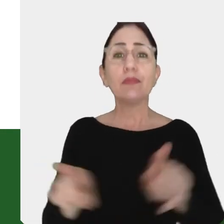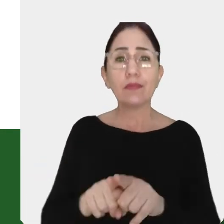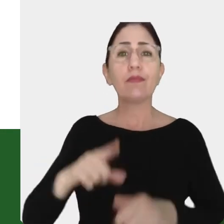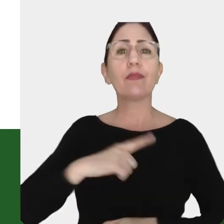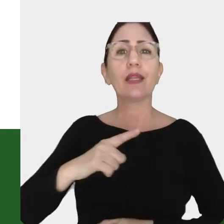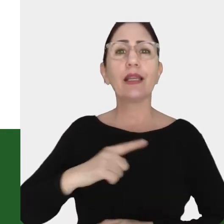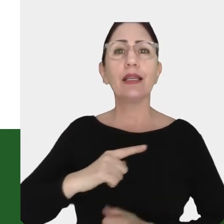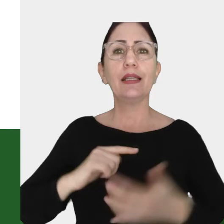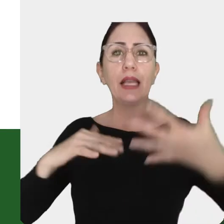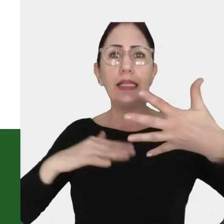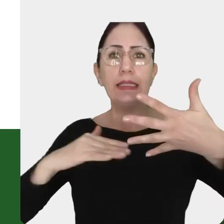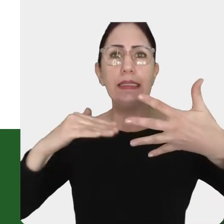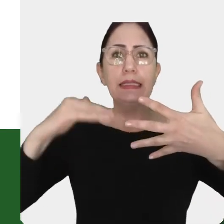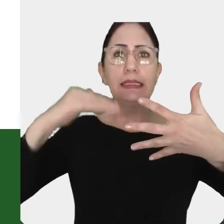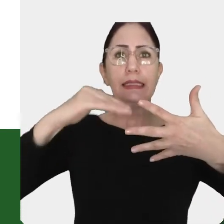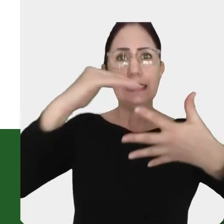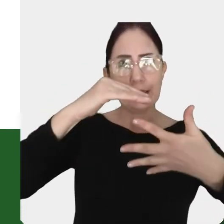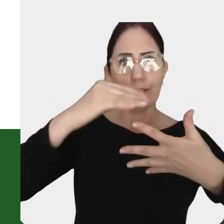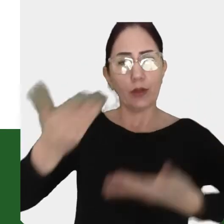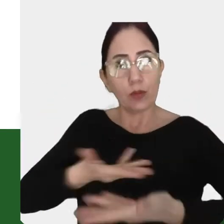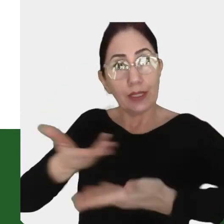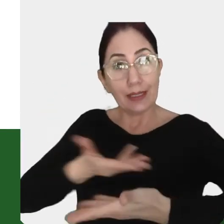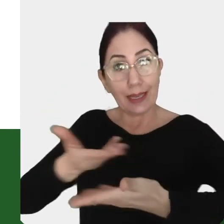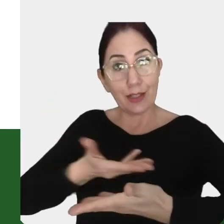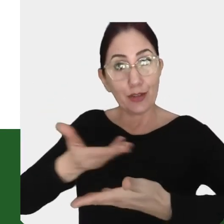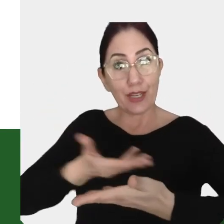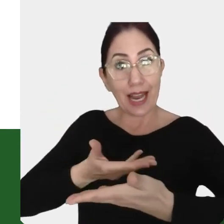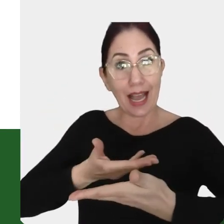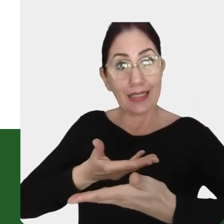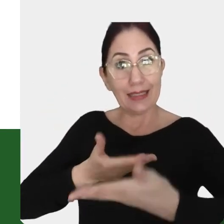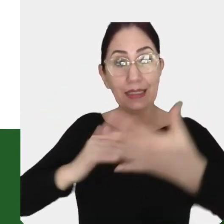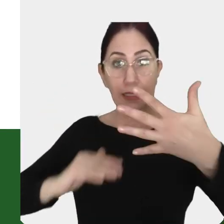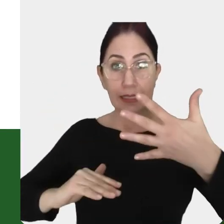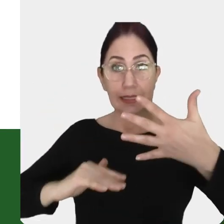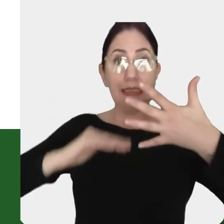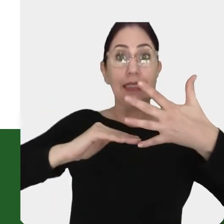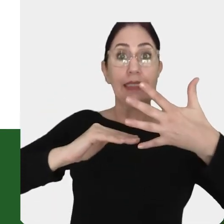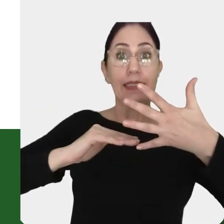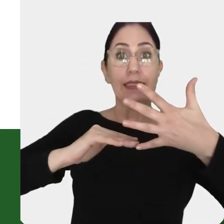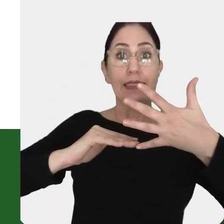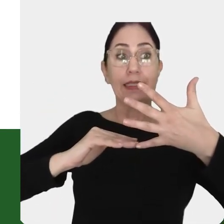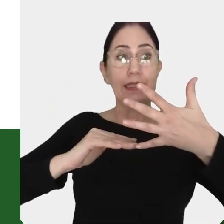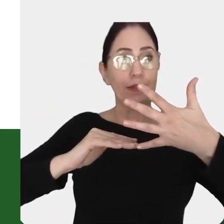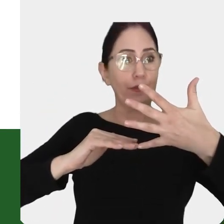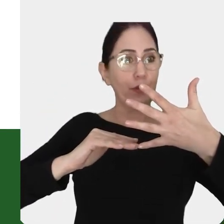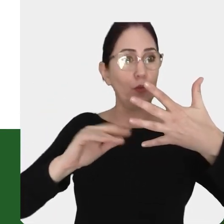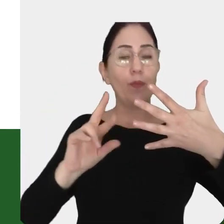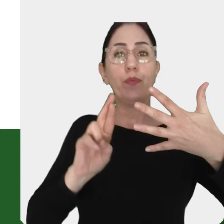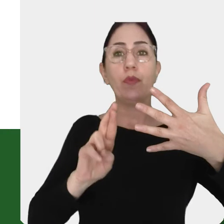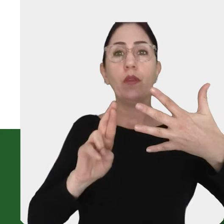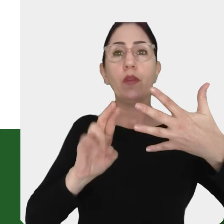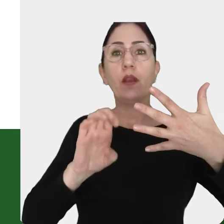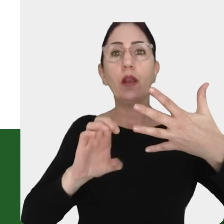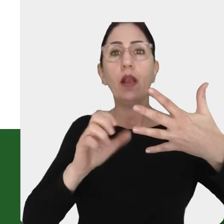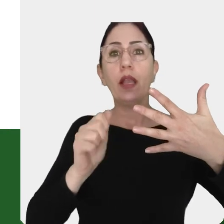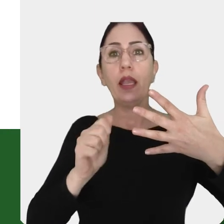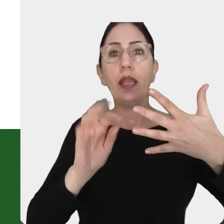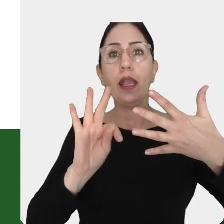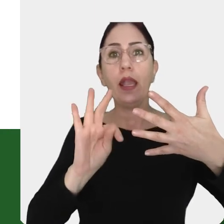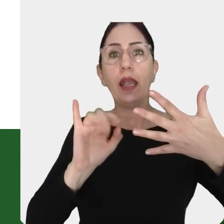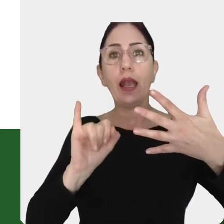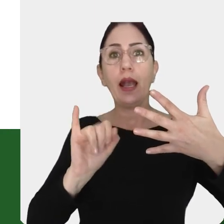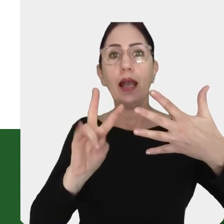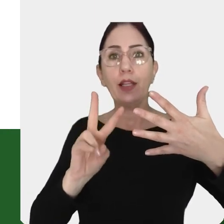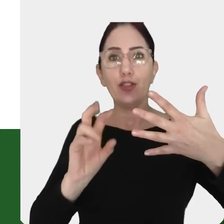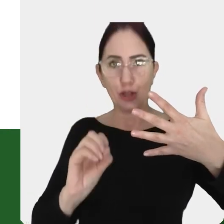E aí a gente também tem os níveis de interatividade. O nível reativo, então, nesse nível, a gente